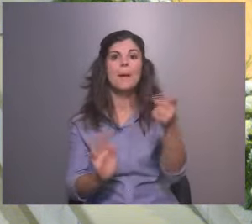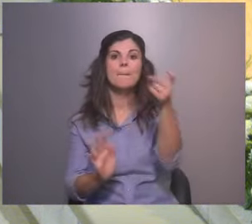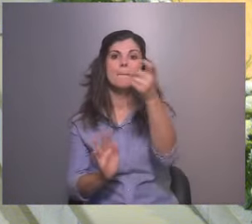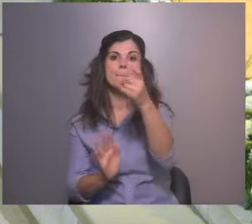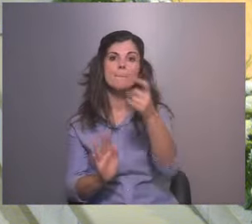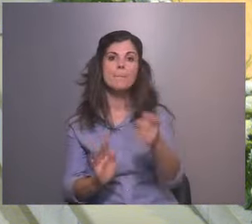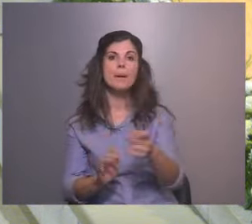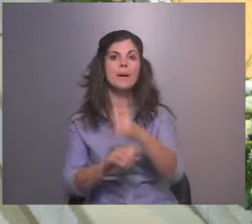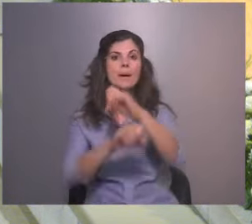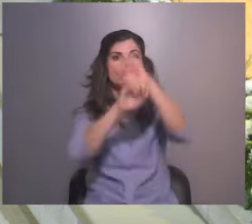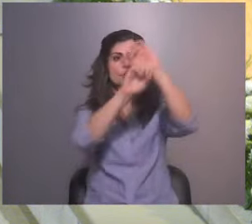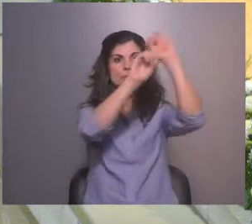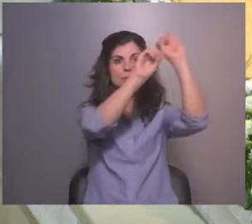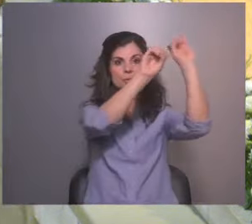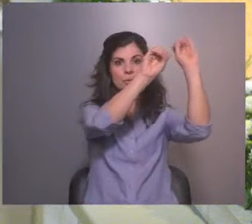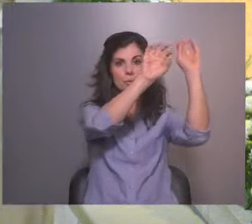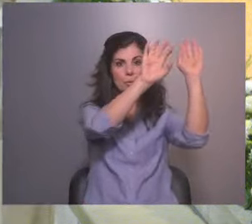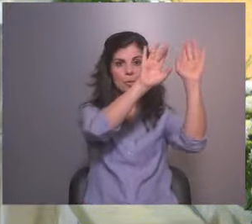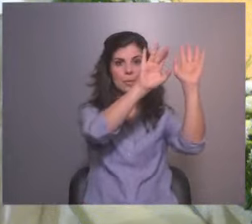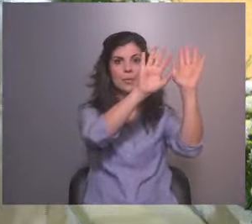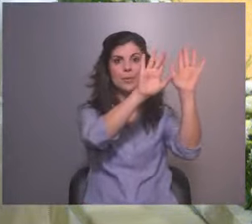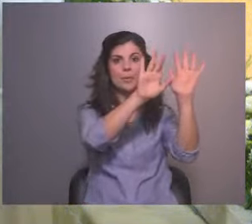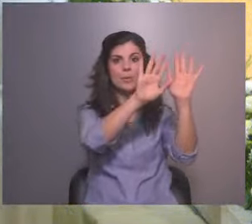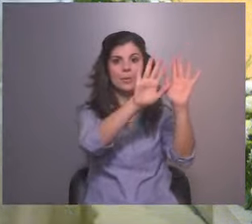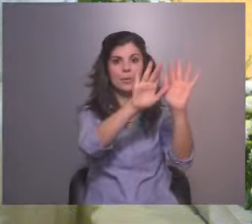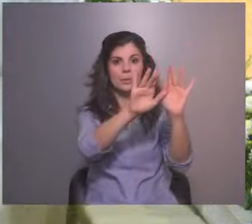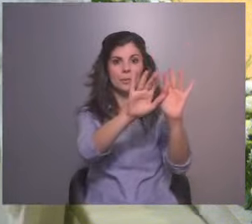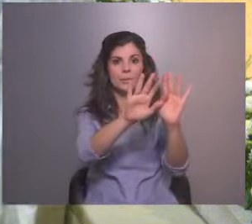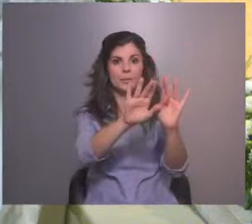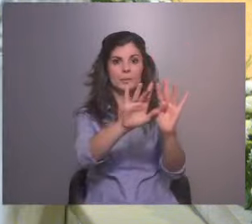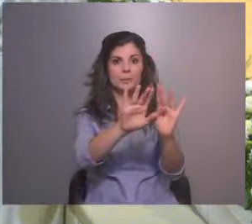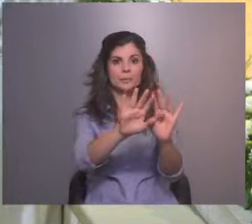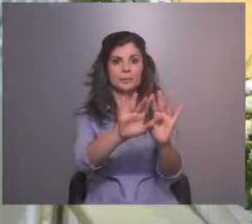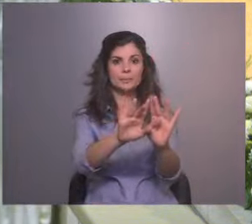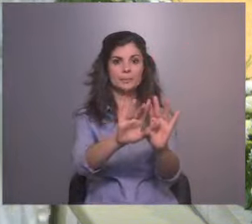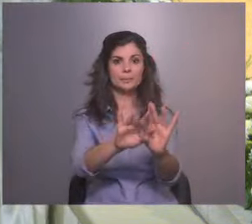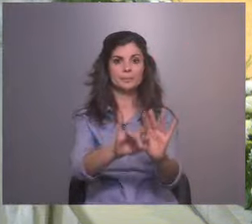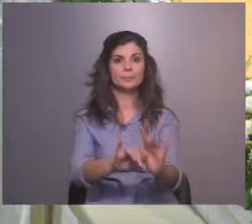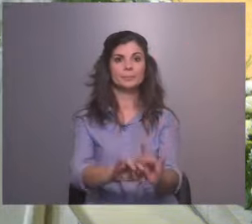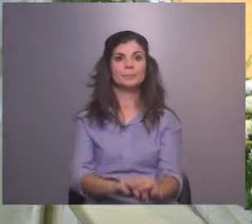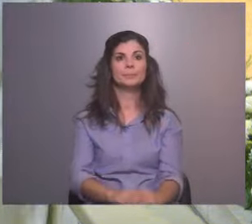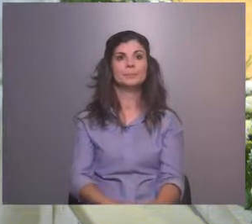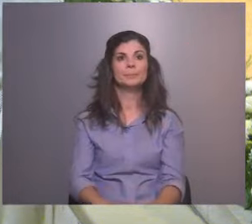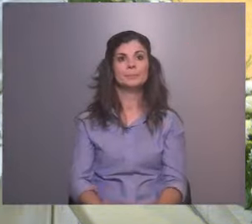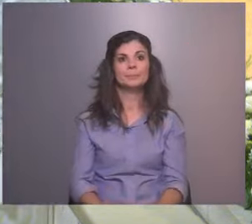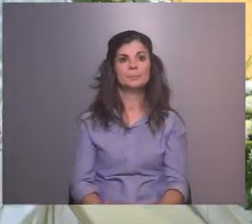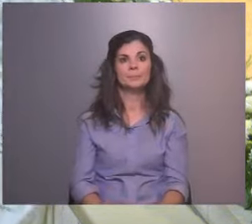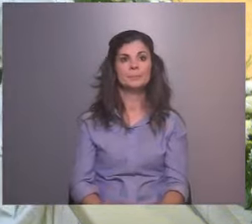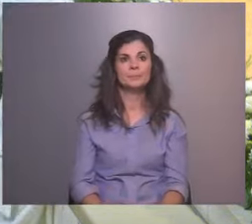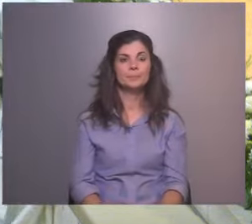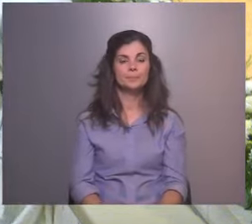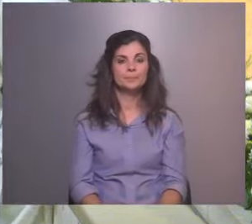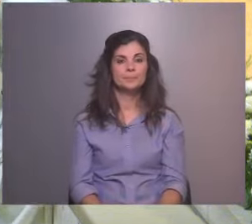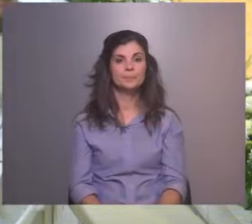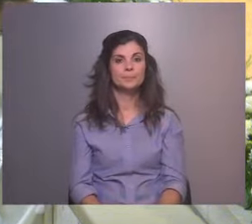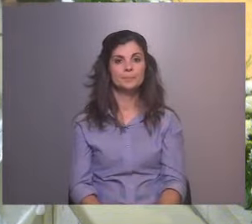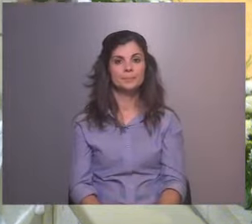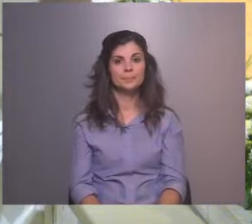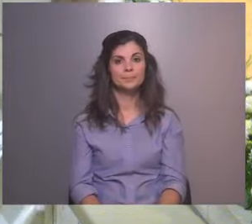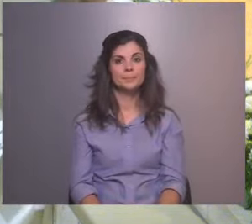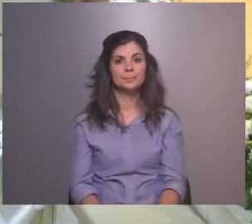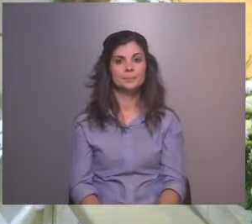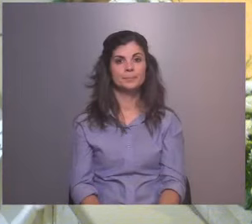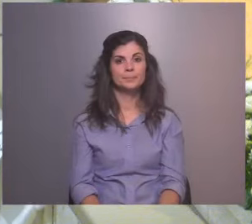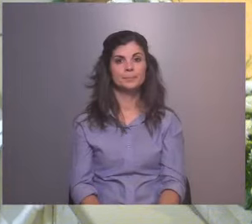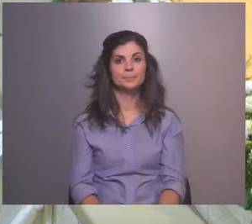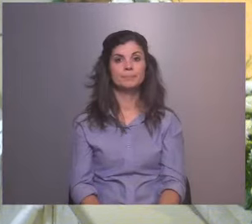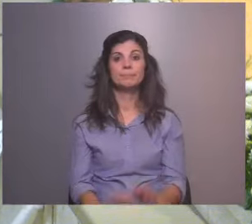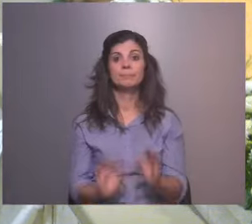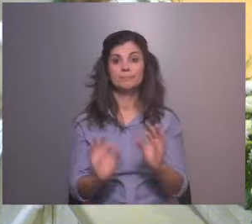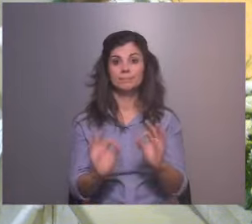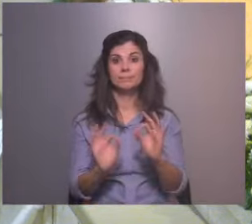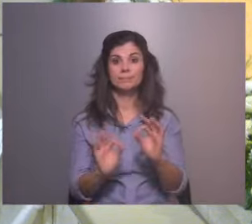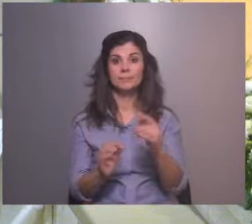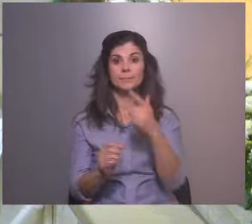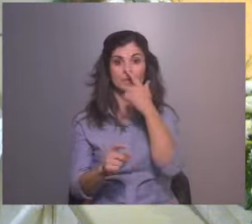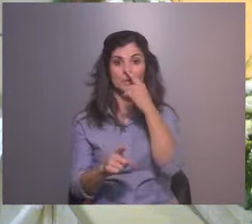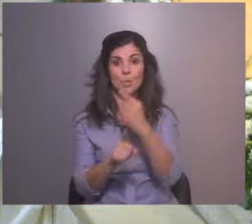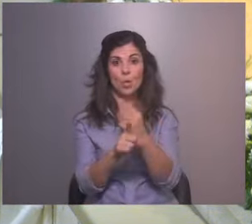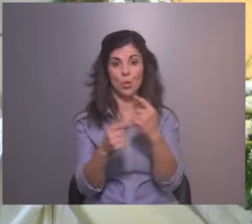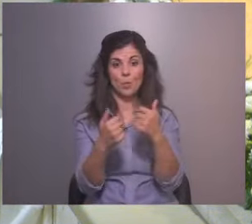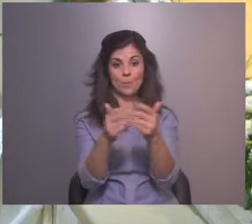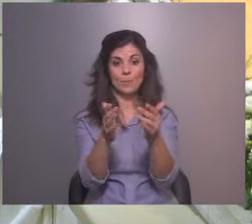Pacis. E agora a segunda parte. Da nobis pacis.